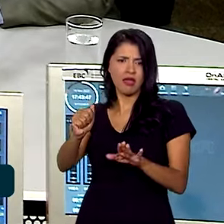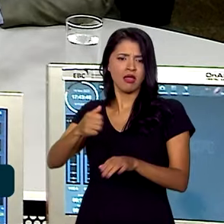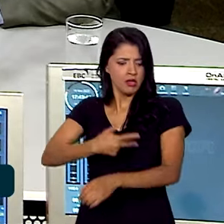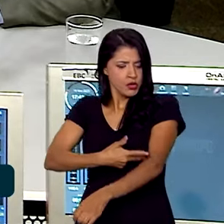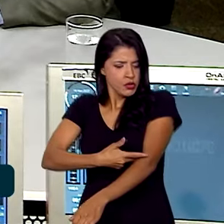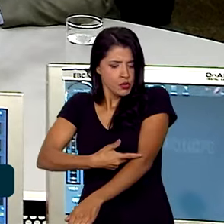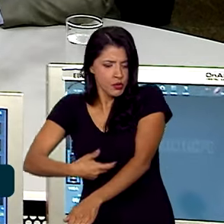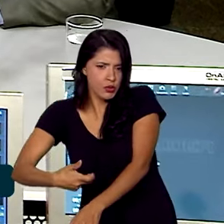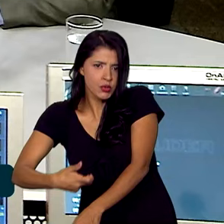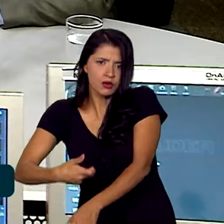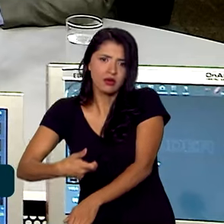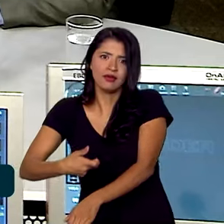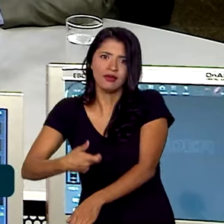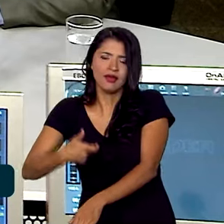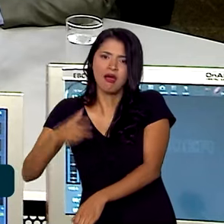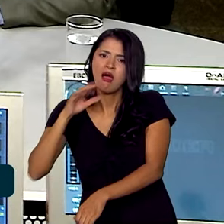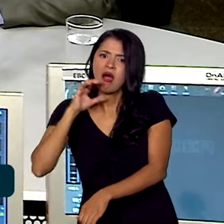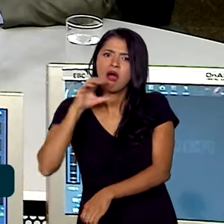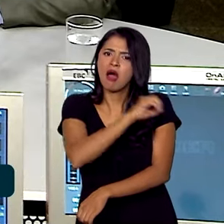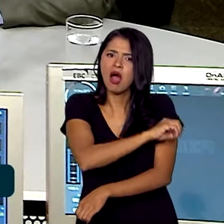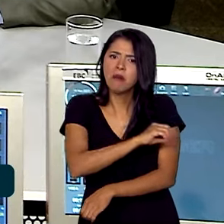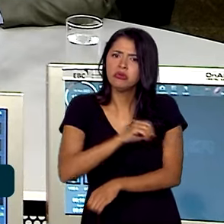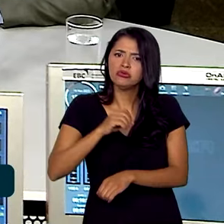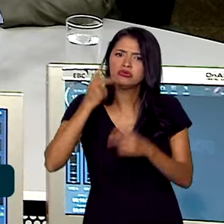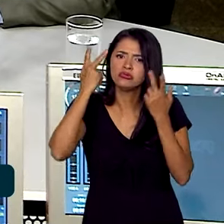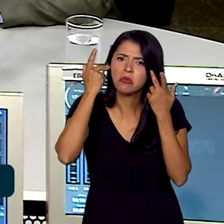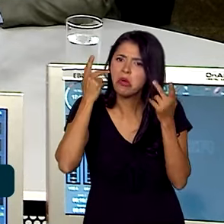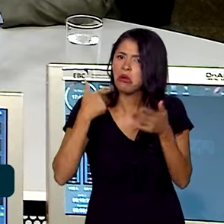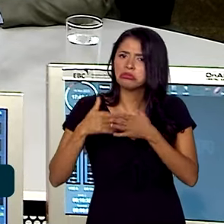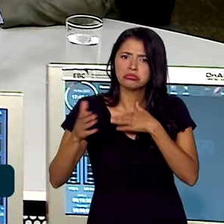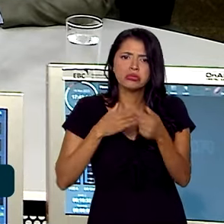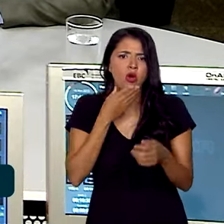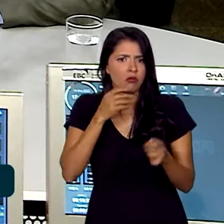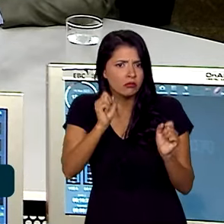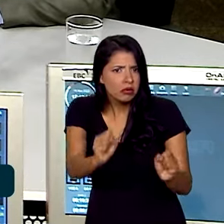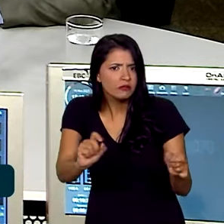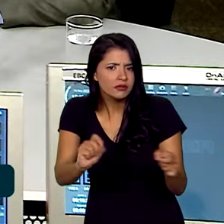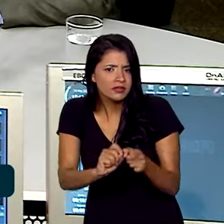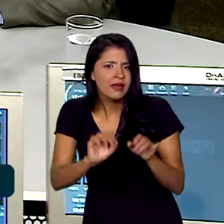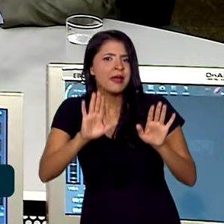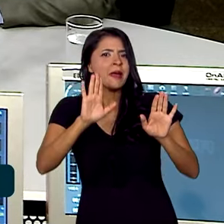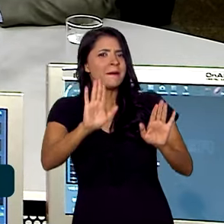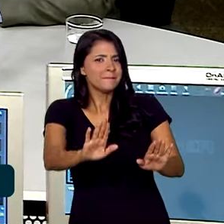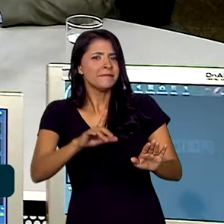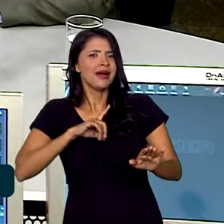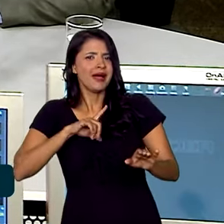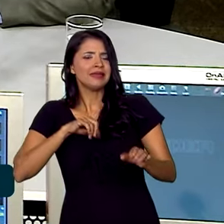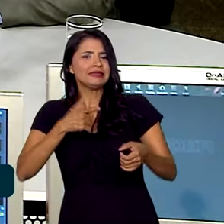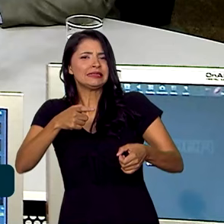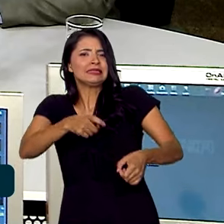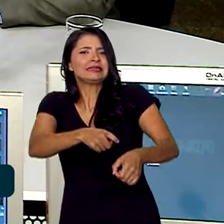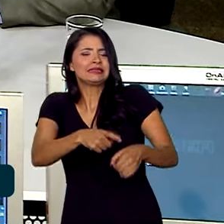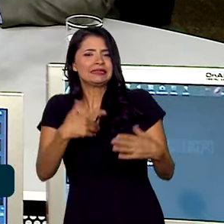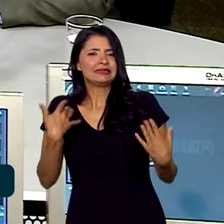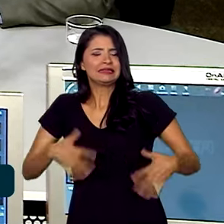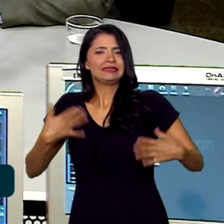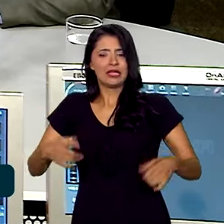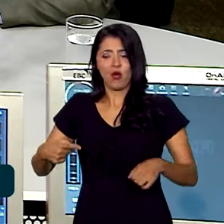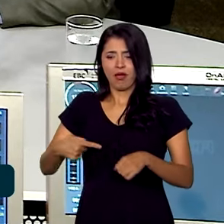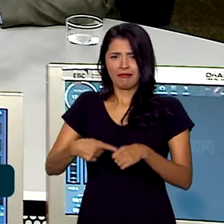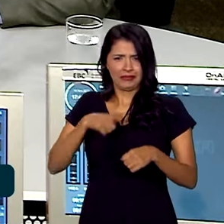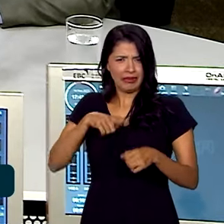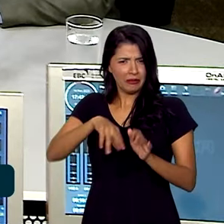sangue ou seja uma coisa que pode ser uma rotina bem tranquila para todo homem uhum já no caso do toque retal existe aí um um